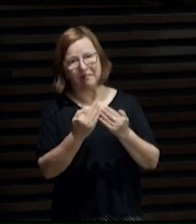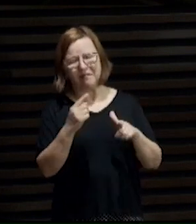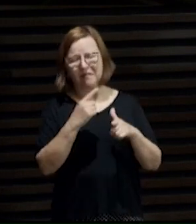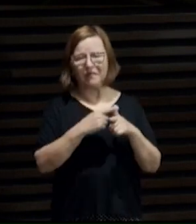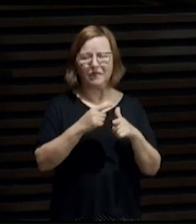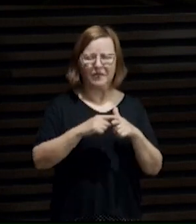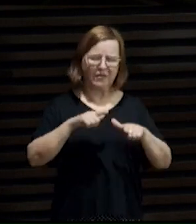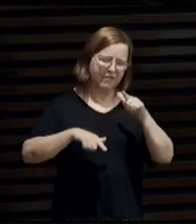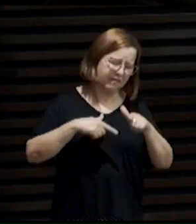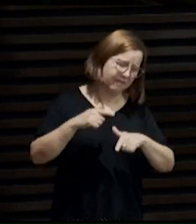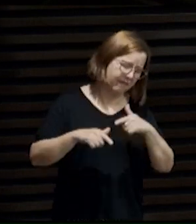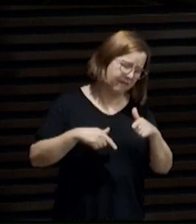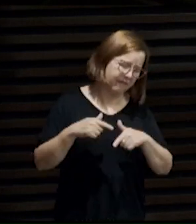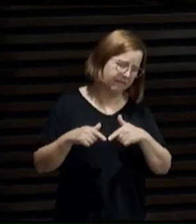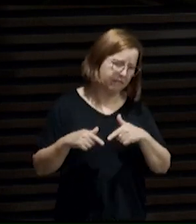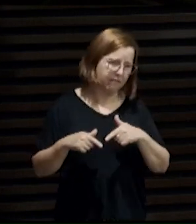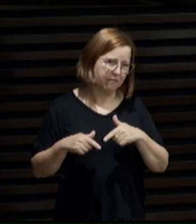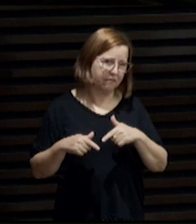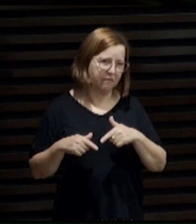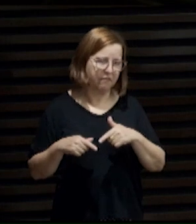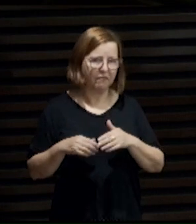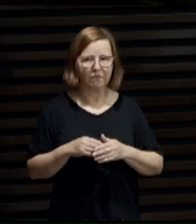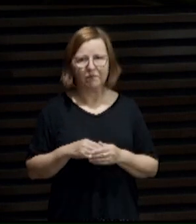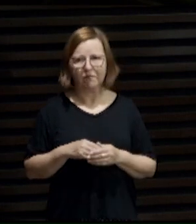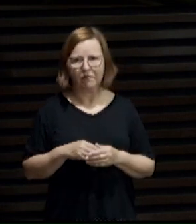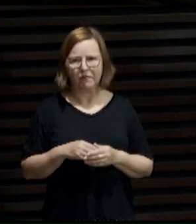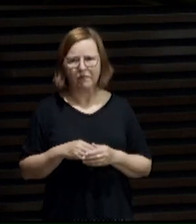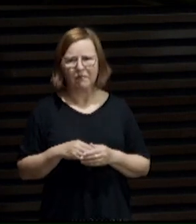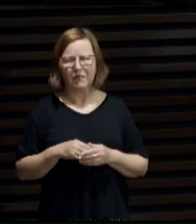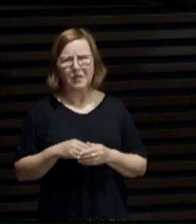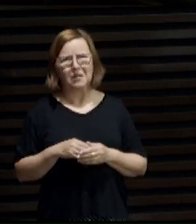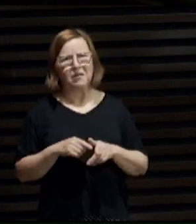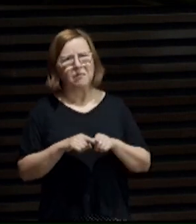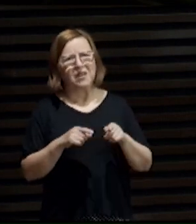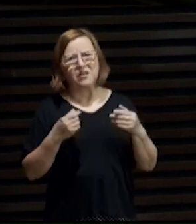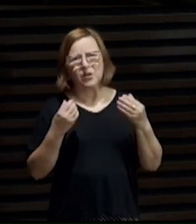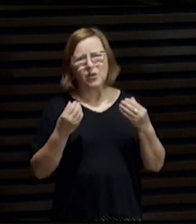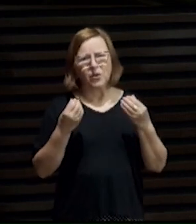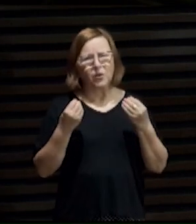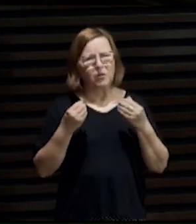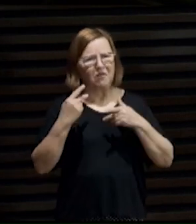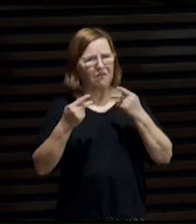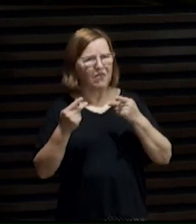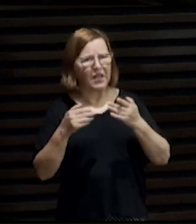problemas no trabalho. Como é que tudo me irá bem? Que promessa é essa que não se concretiza na minha casa?